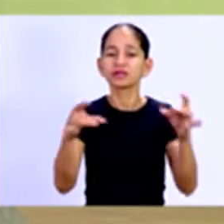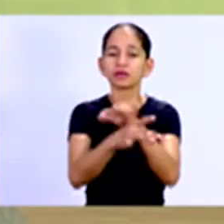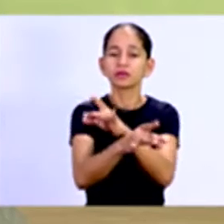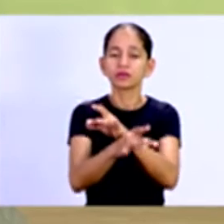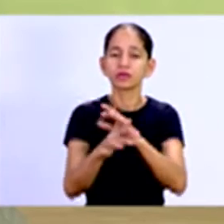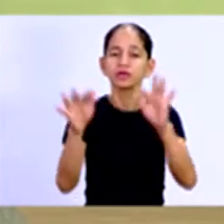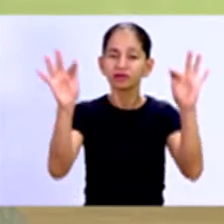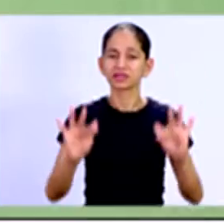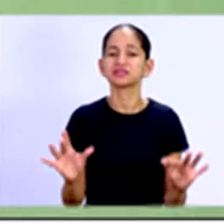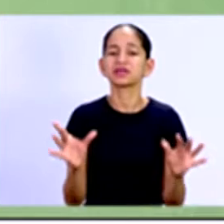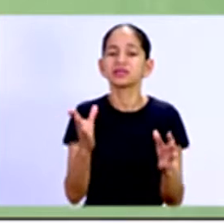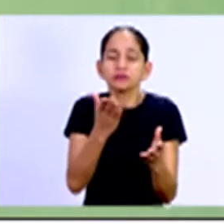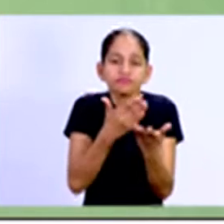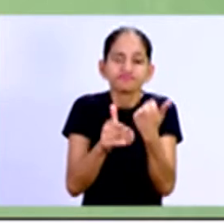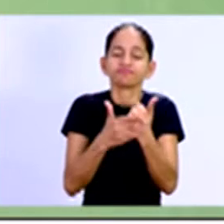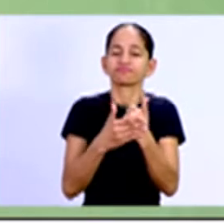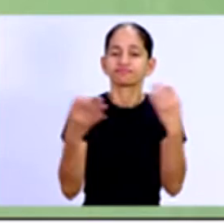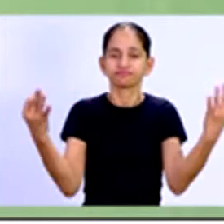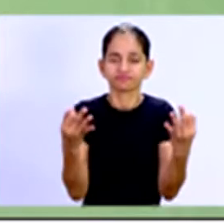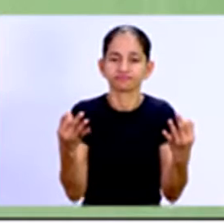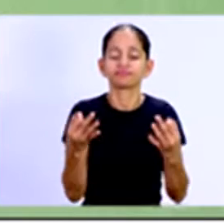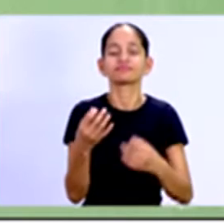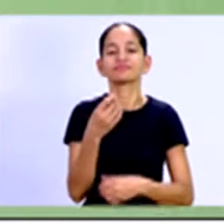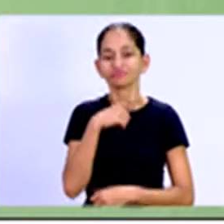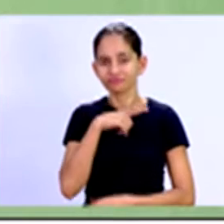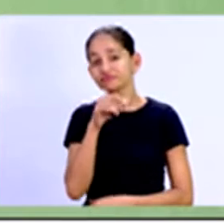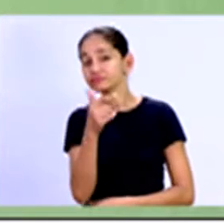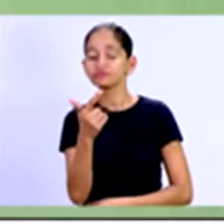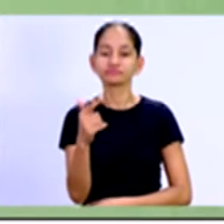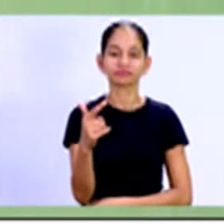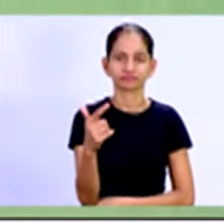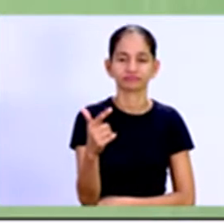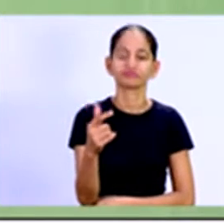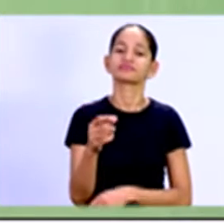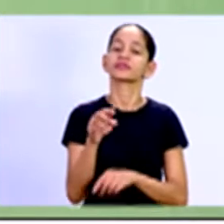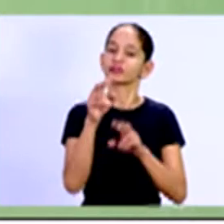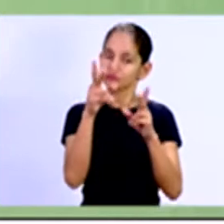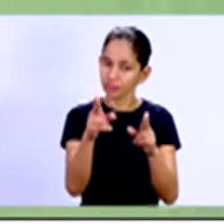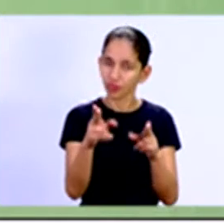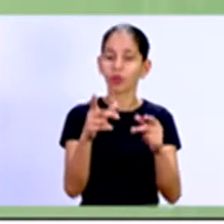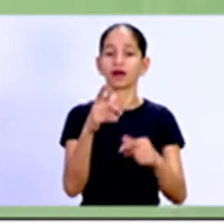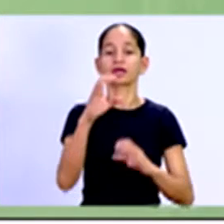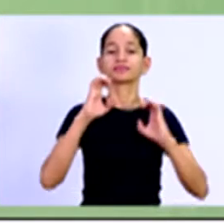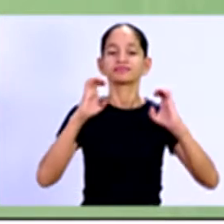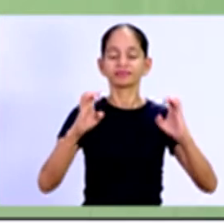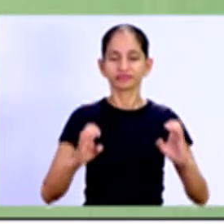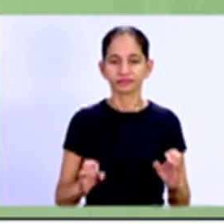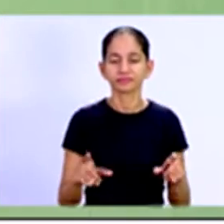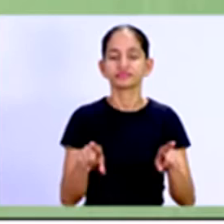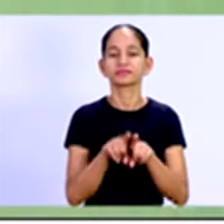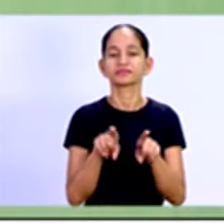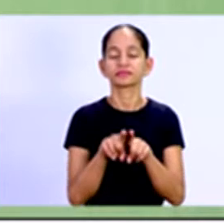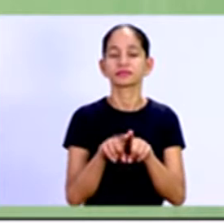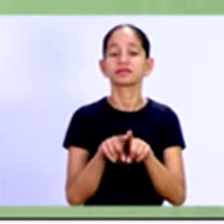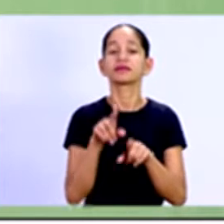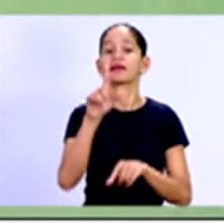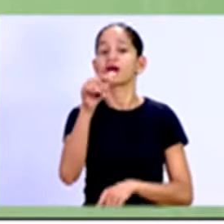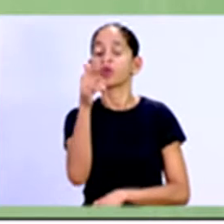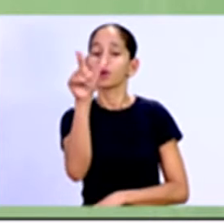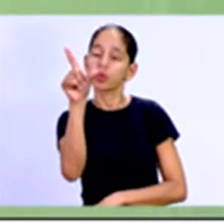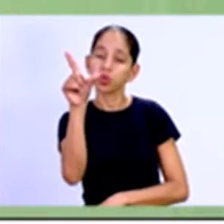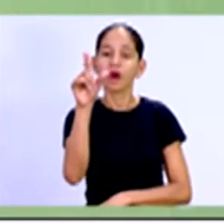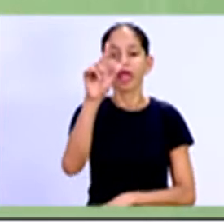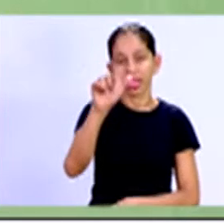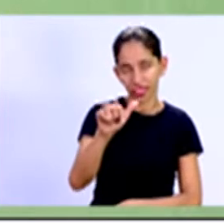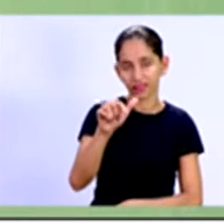plena. Um outro conceito que é bem claro de Aristóteles, que é a ética teleológica, o telos